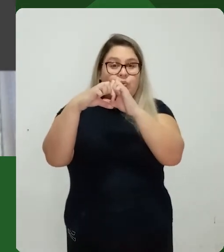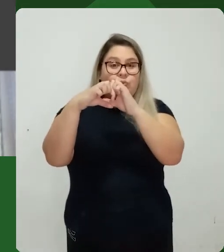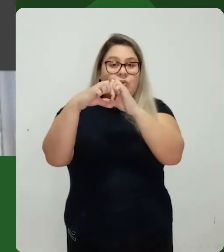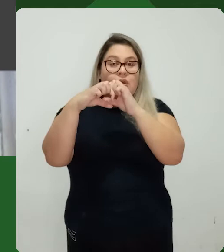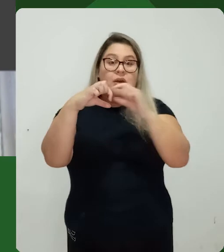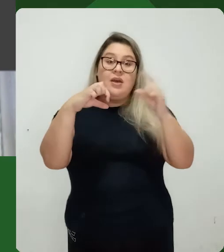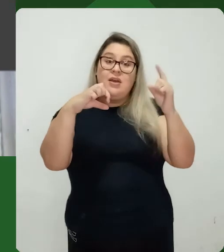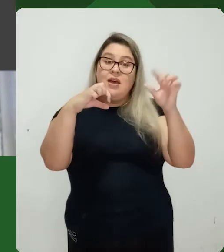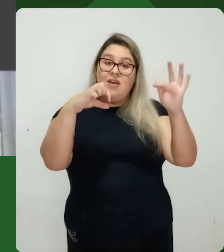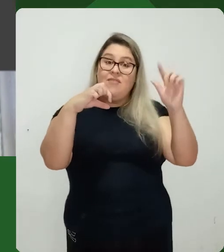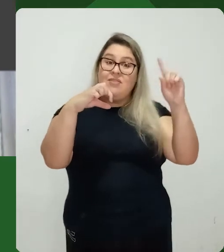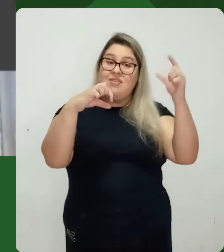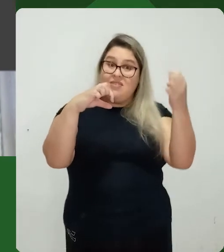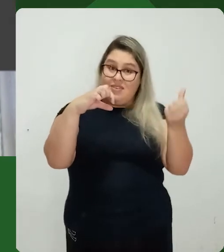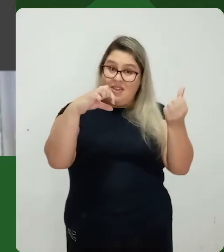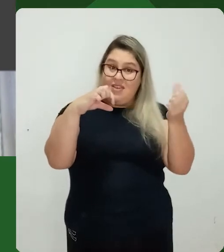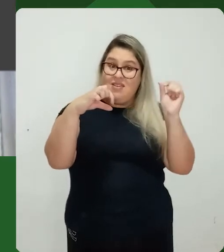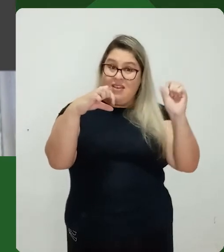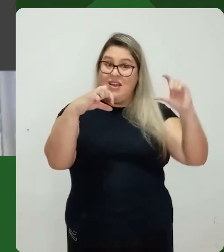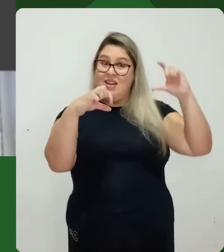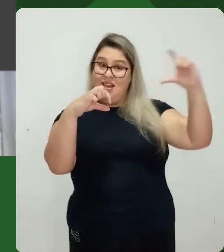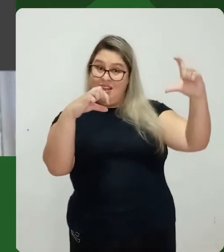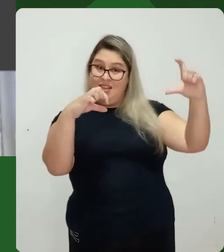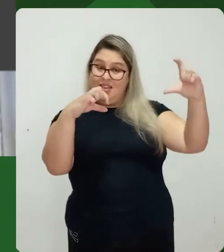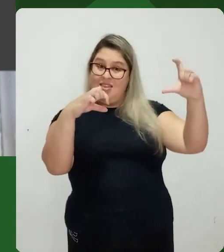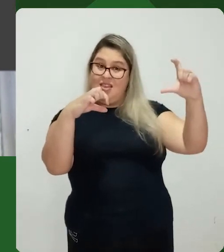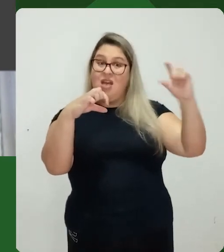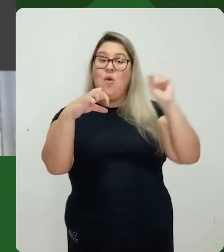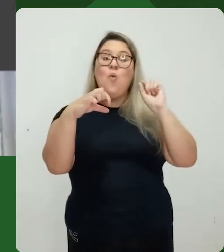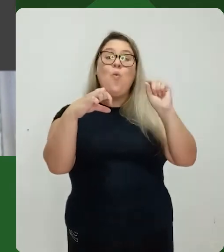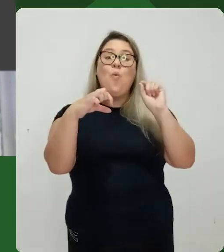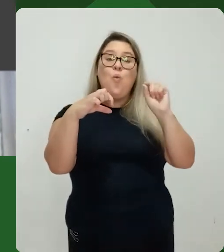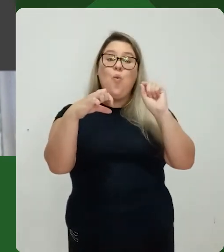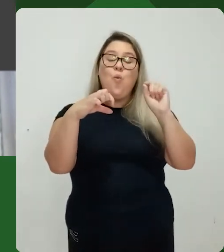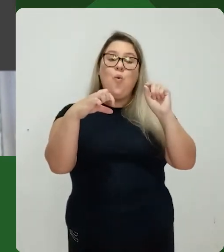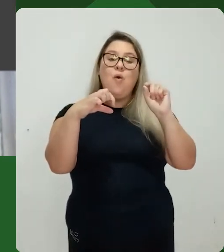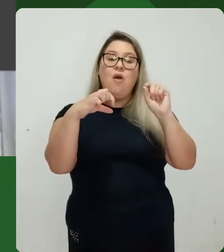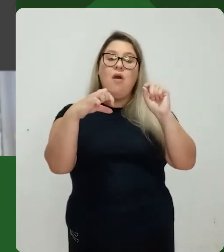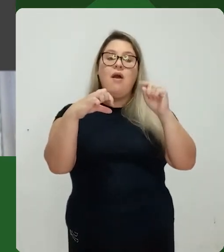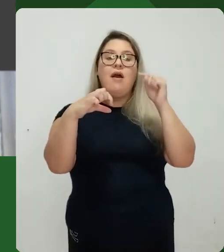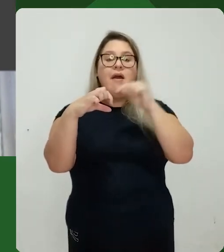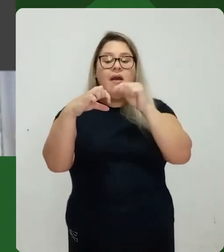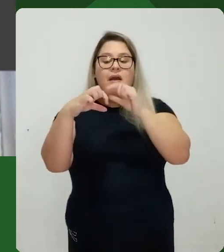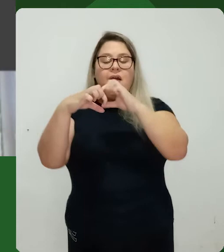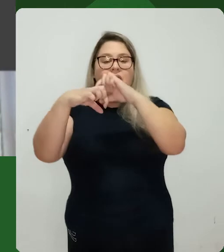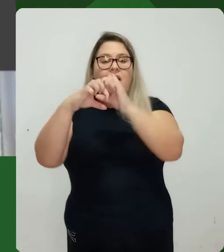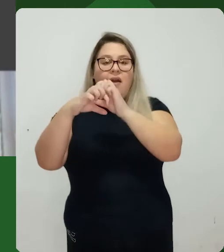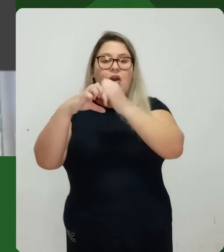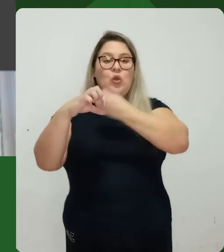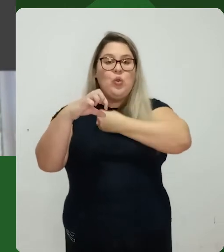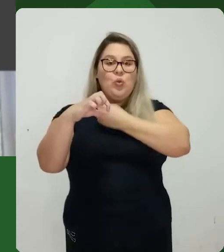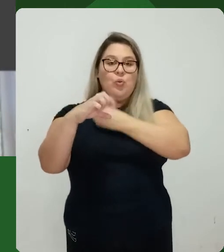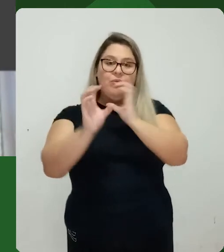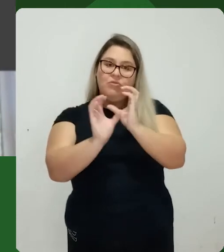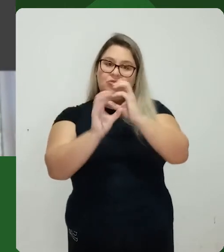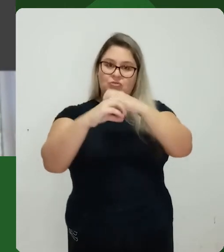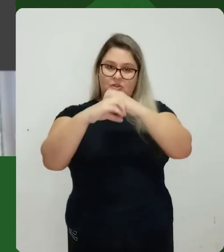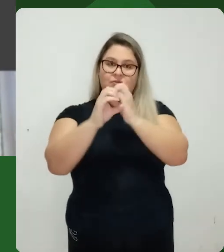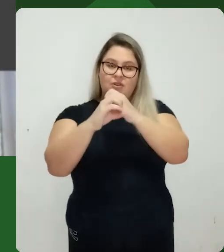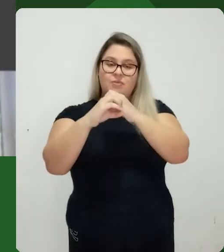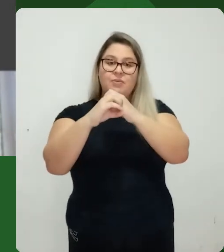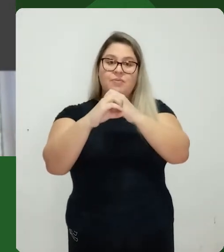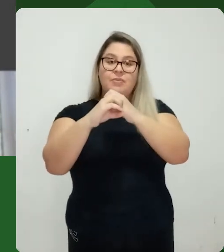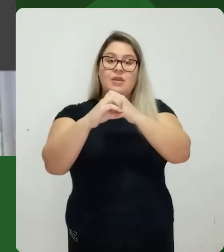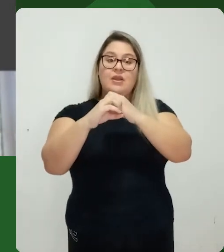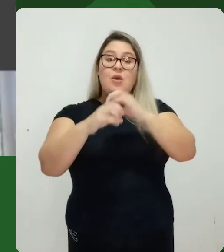bem pequenininho, a abertura do diafragma era bem pequena. Então, um número grande aqui de F a gente usa para